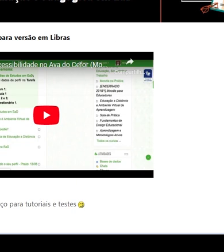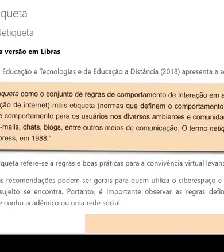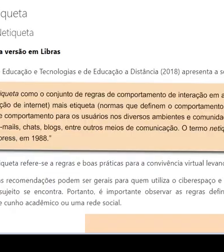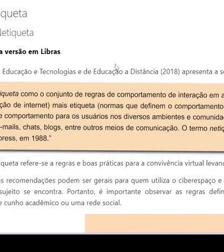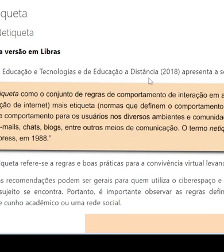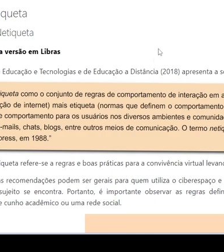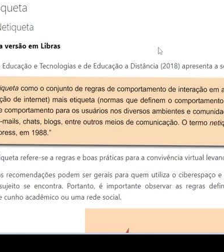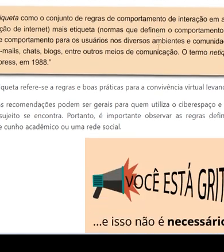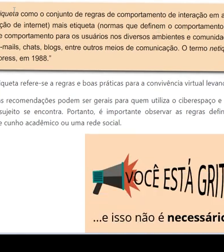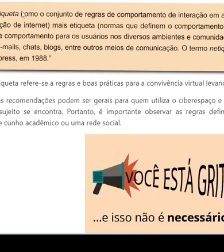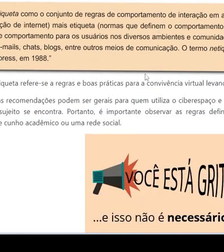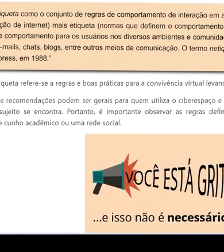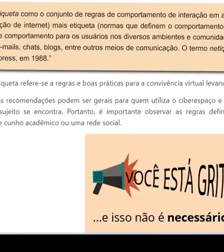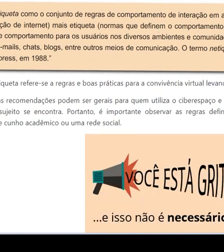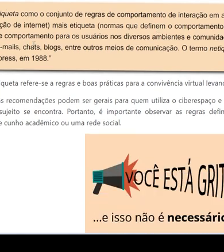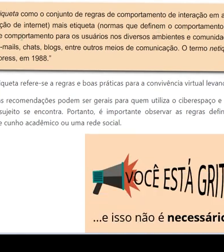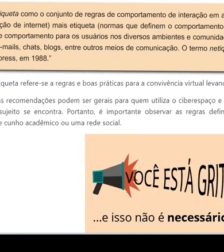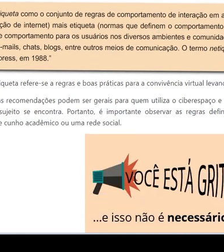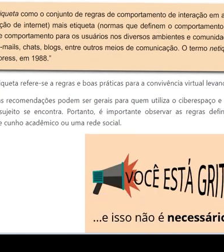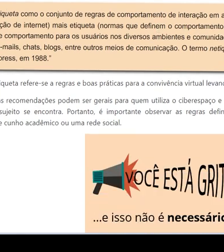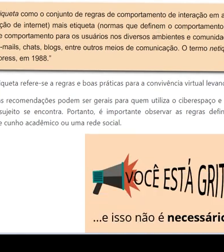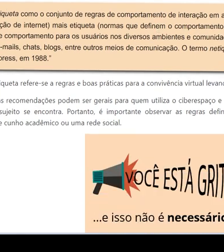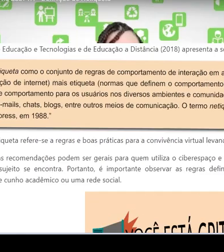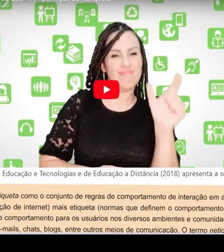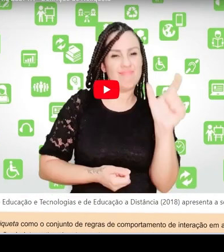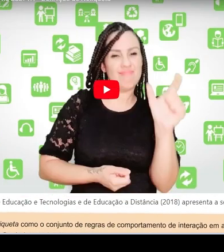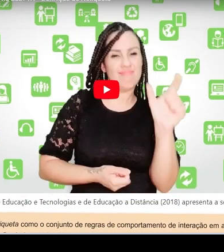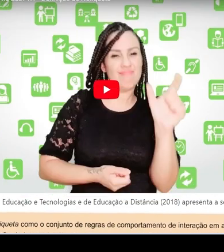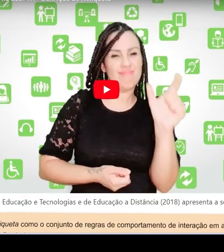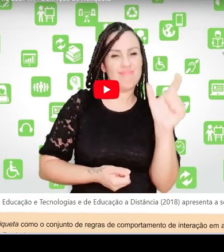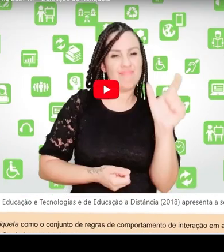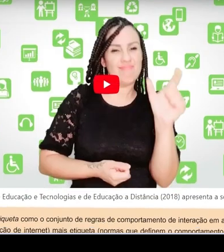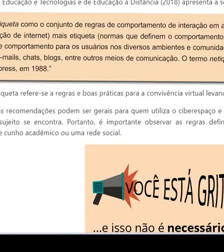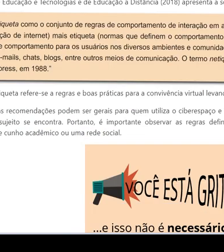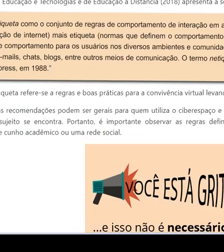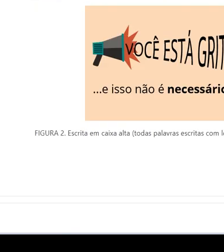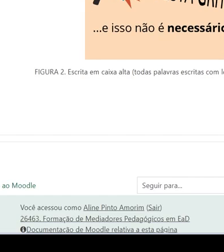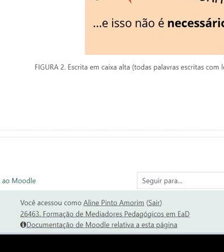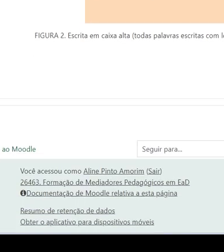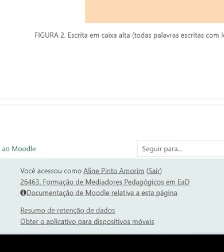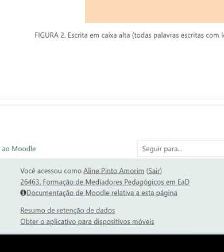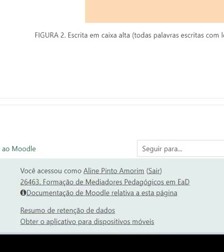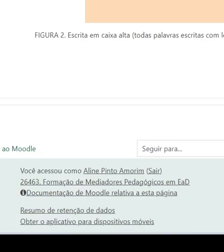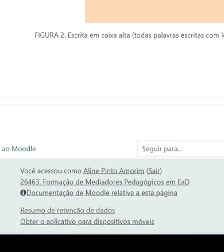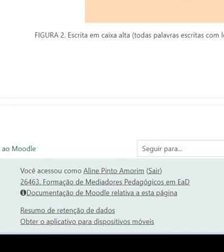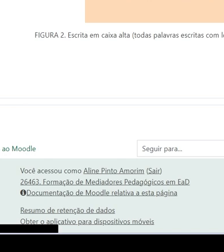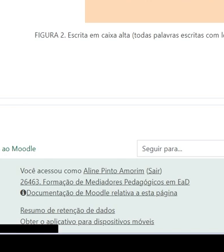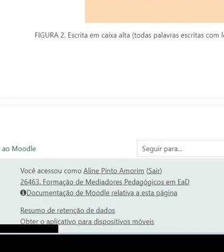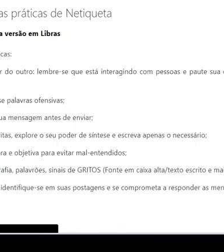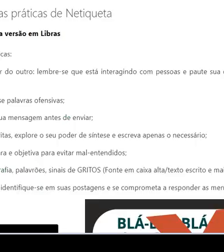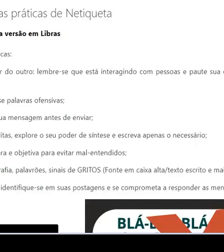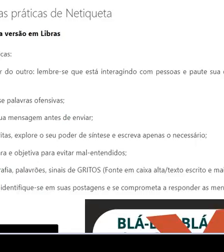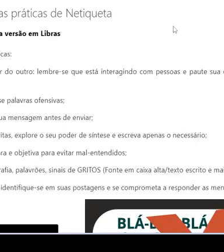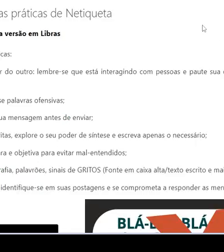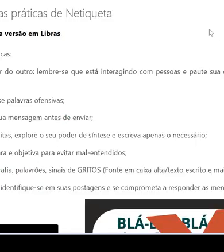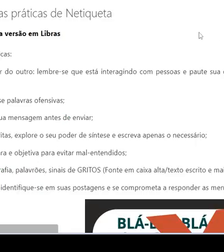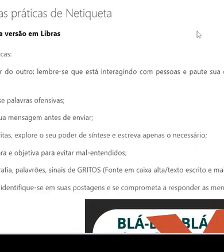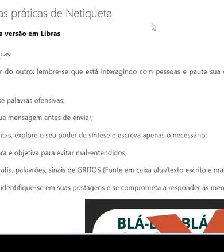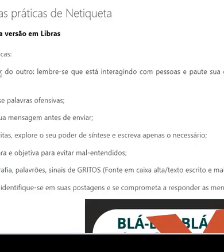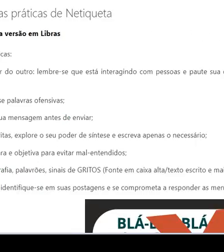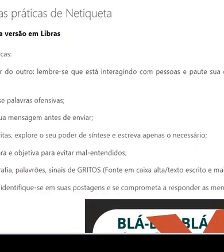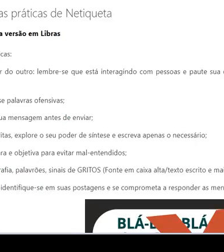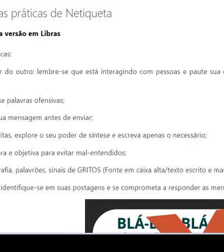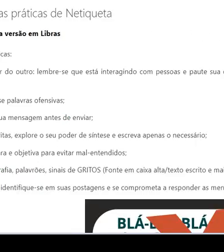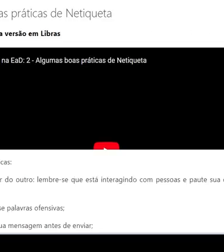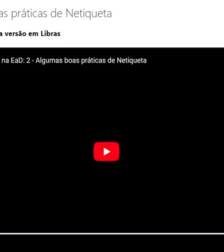é necessário. Como, por exemplo, aqui neste livro. Eu tenho um vídeo, mas aí eu tenho outra